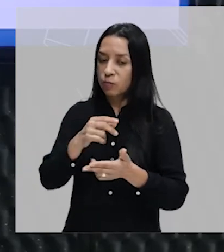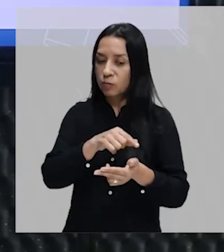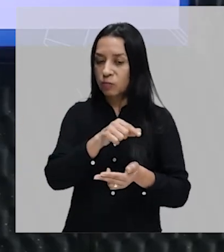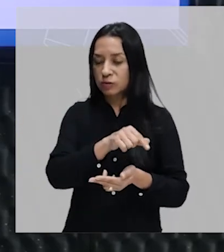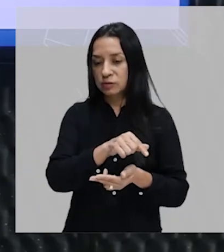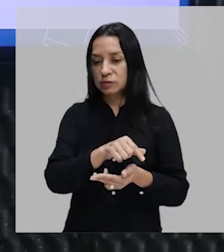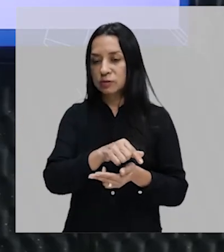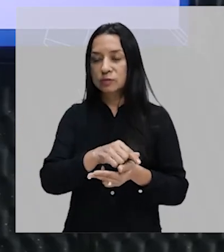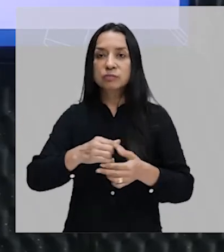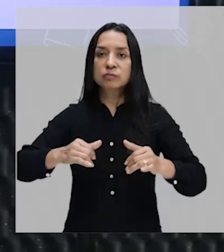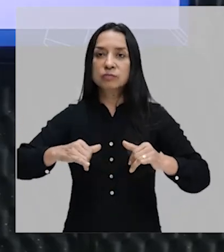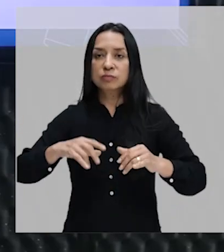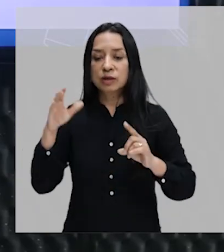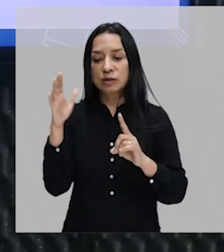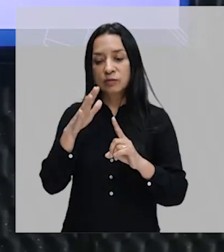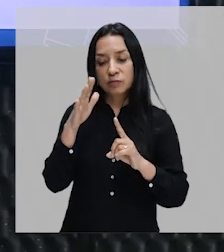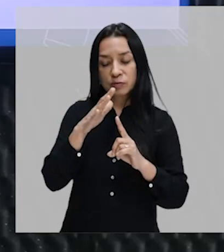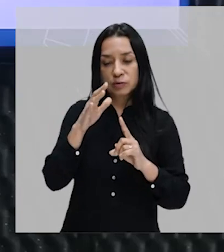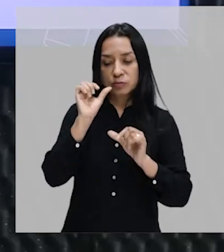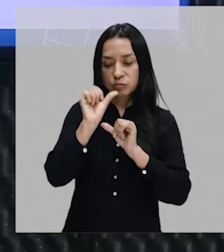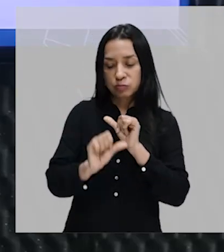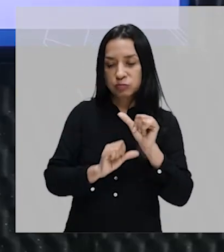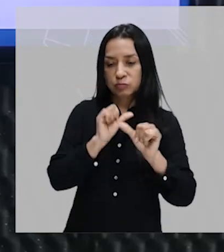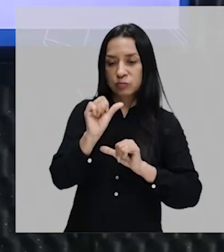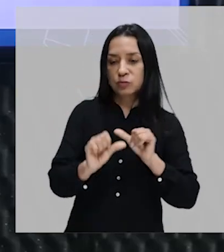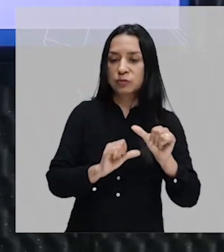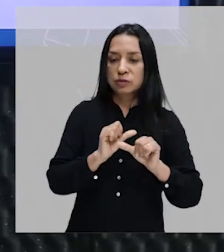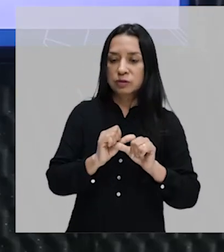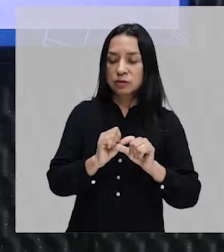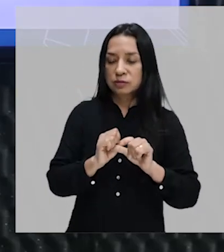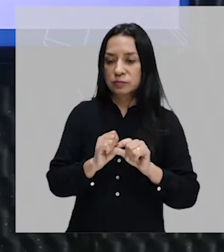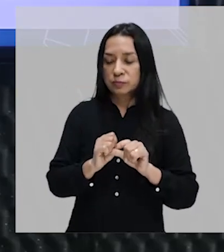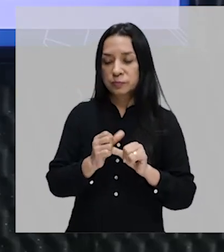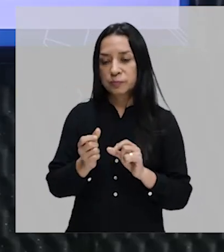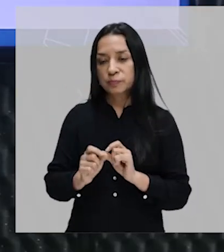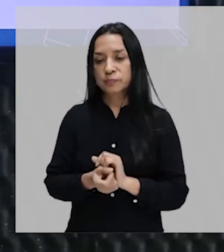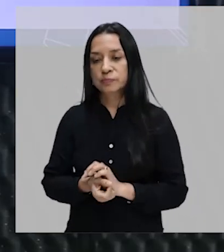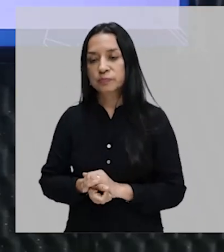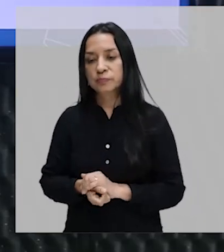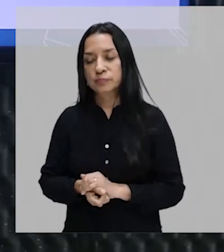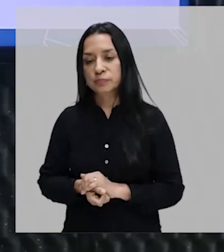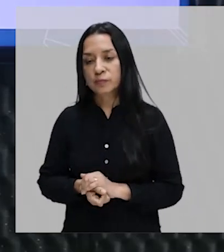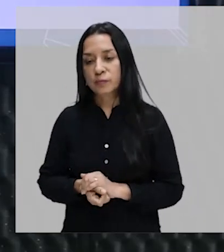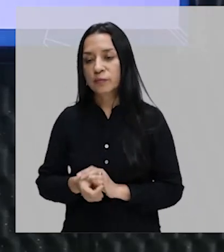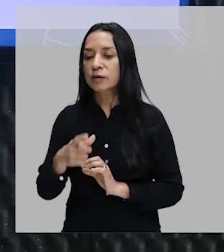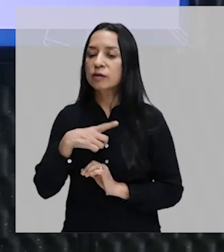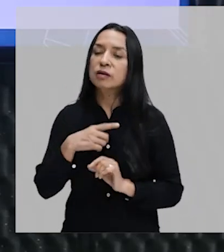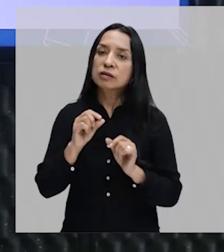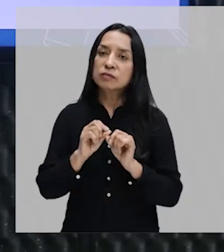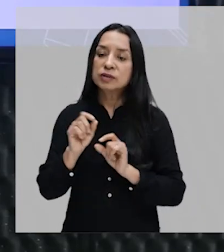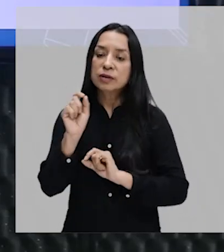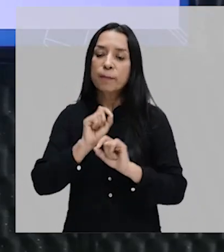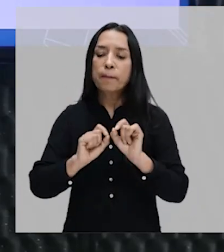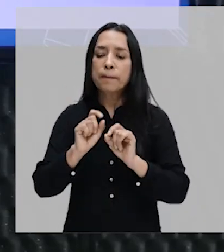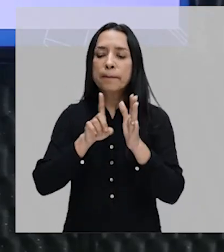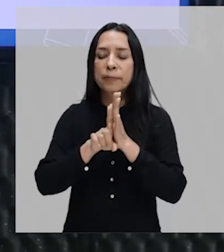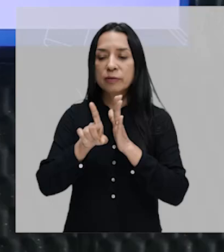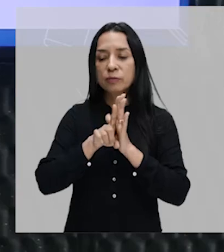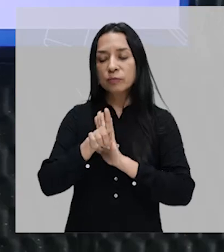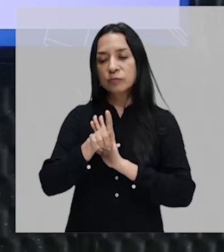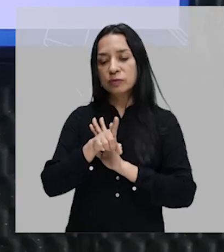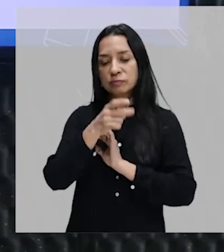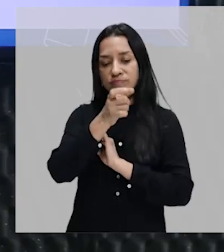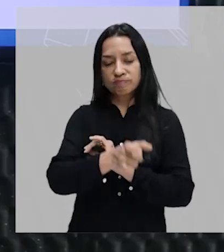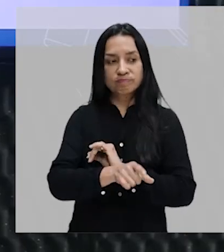novos indivíduos com características diferentes dos demais da população. A gente tem que fazer a seguinte pergunta: